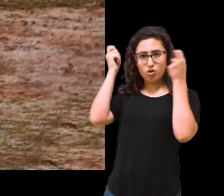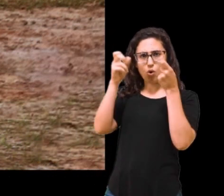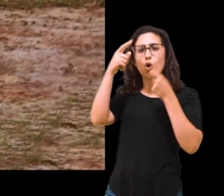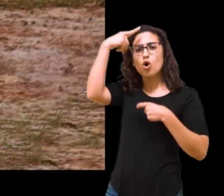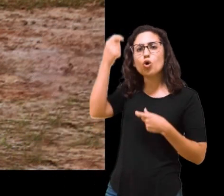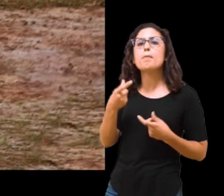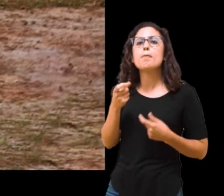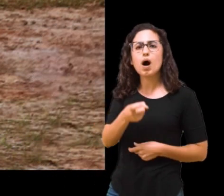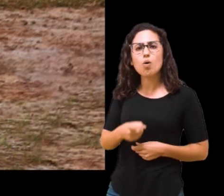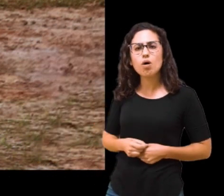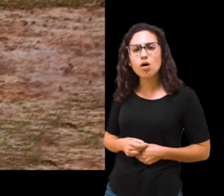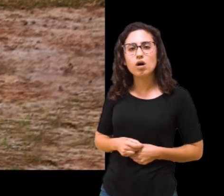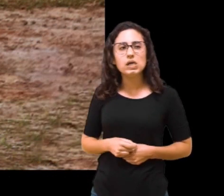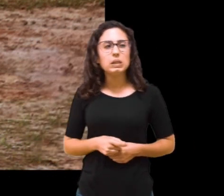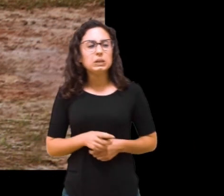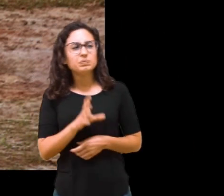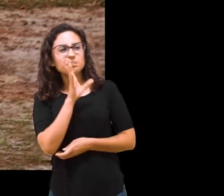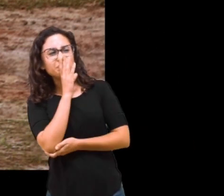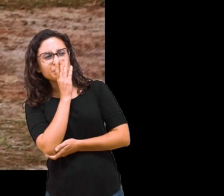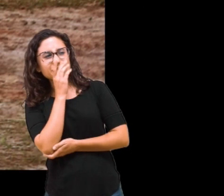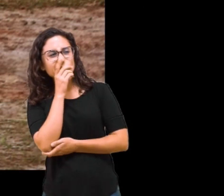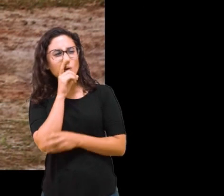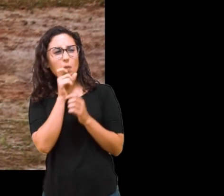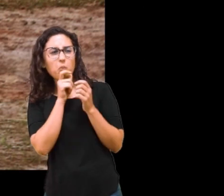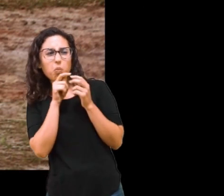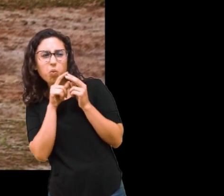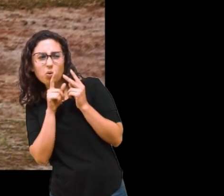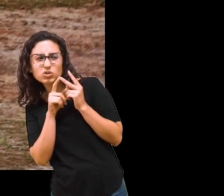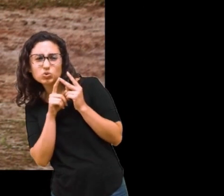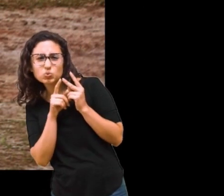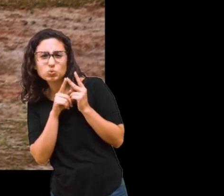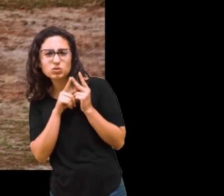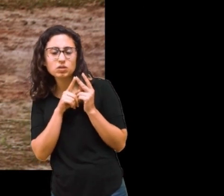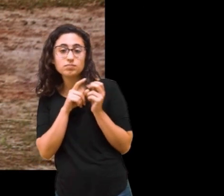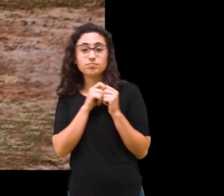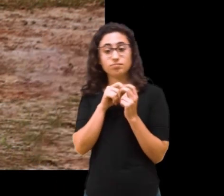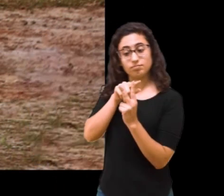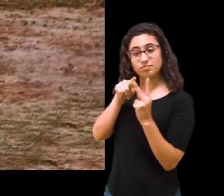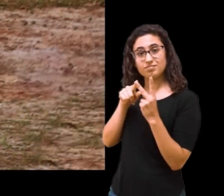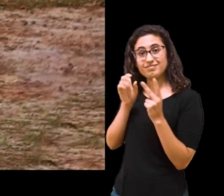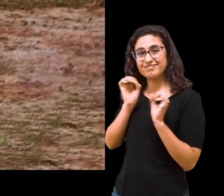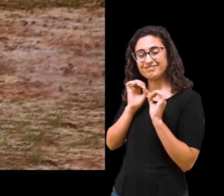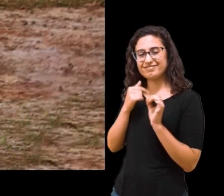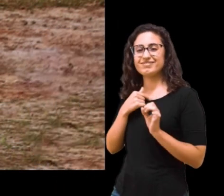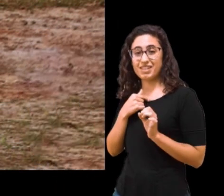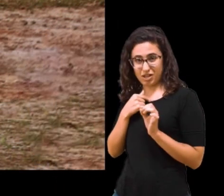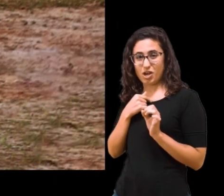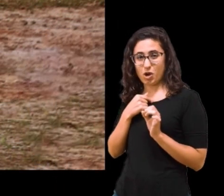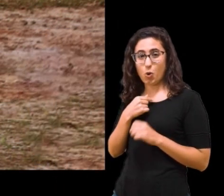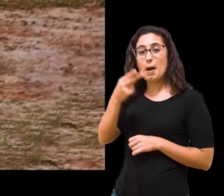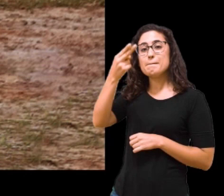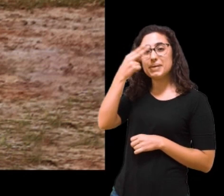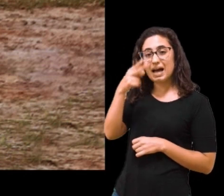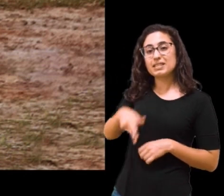Mau? Talvez, mas a segunda hipótese. Nem um, nem outro. Eu sou o Pirata de